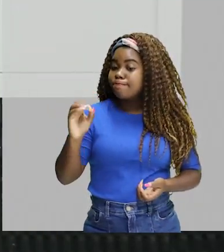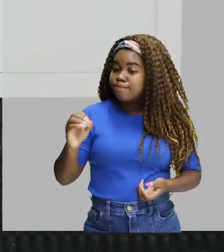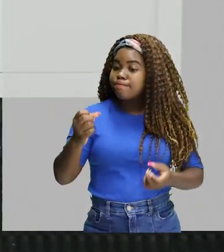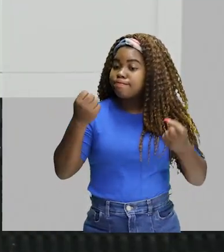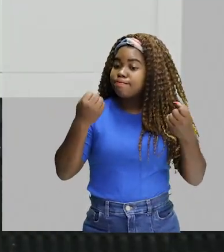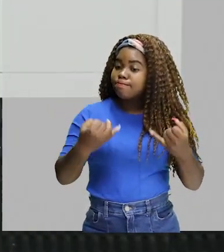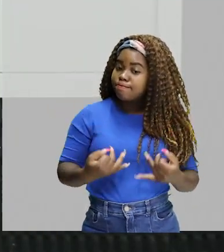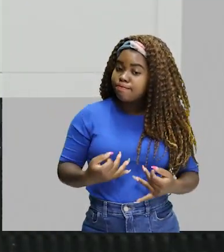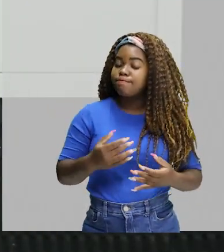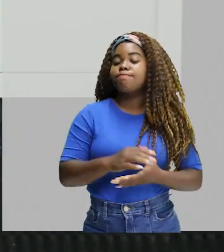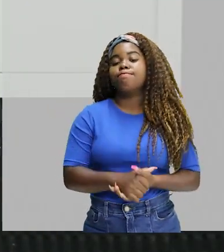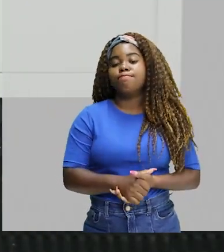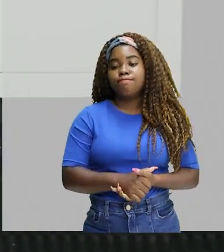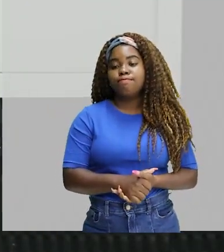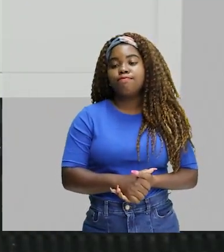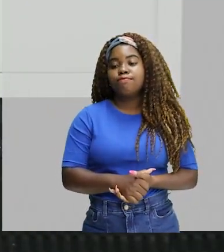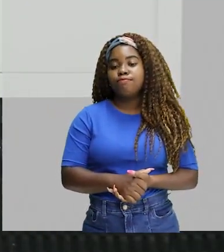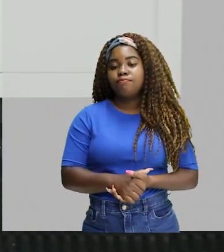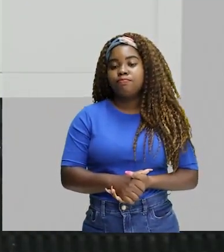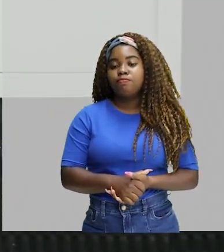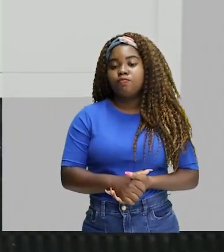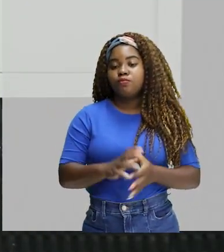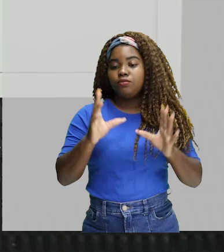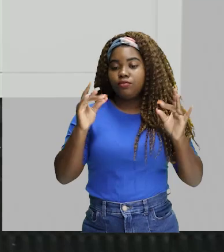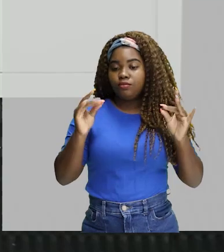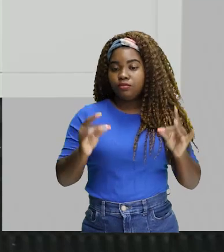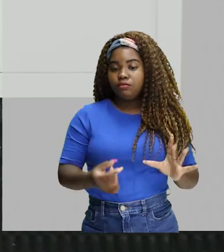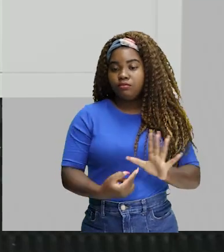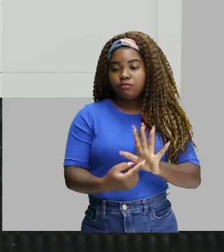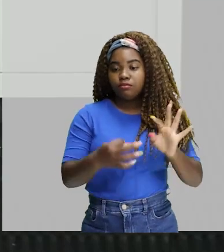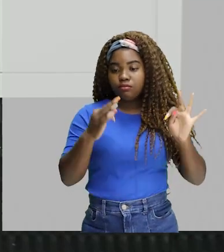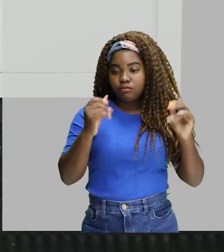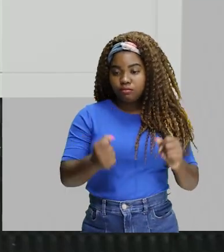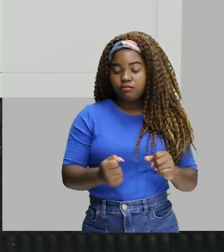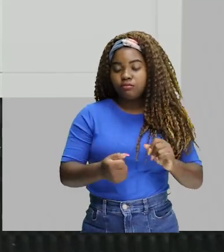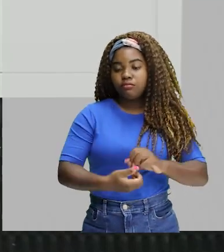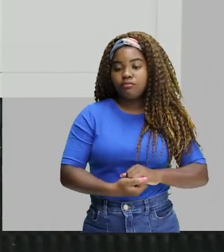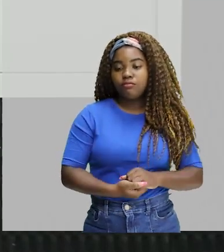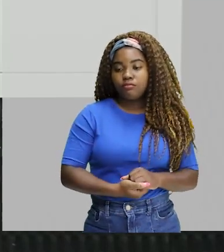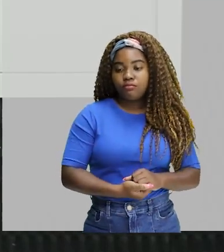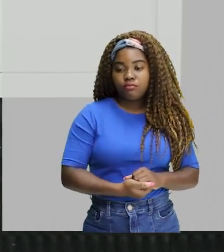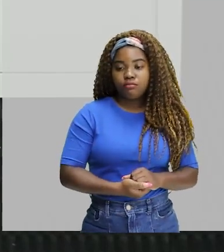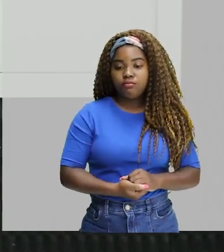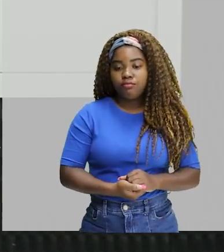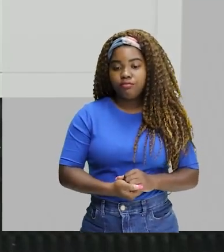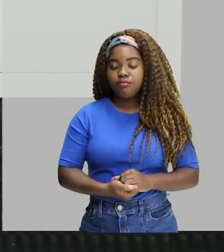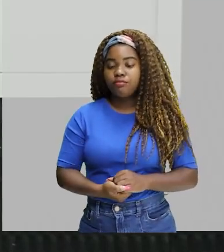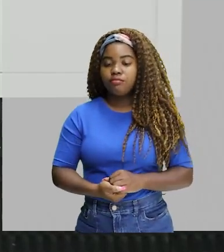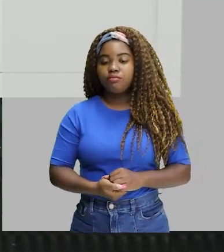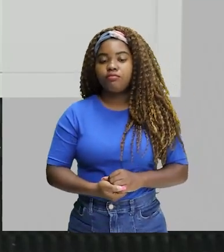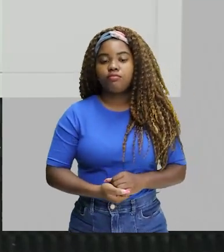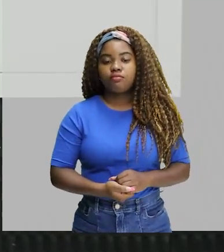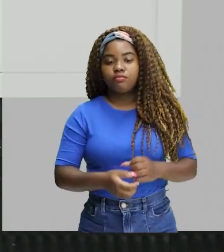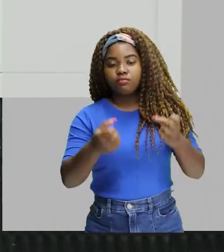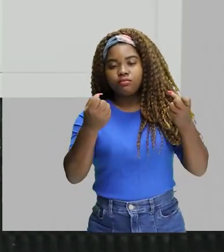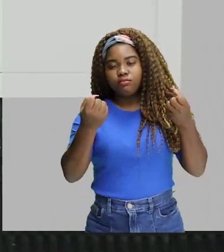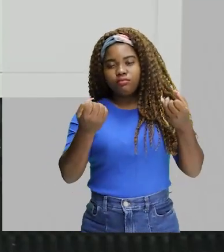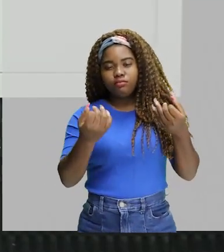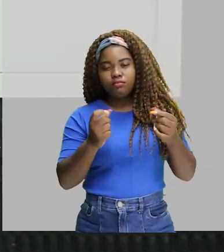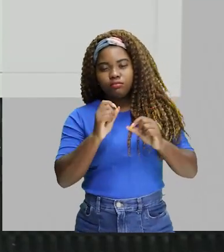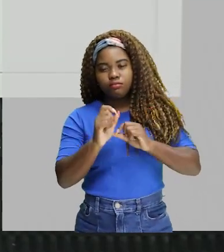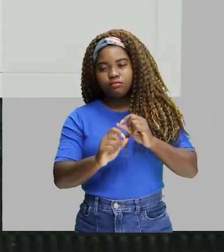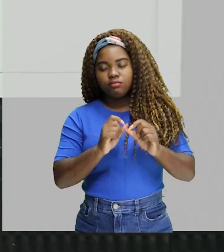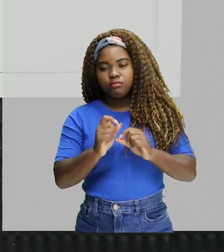Sócrates como grande filósofo e apresenta ele na maior parte das suas obras, tá? Fazendo um percurso aí daquilo que o